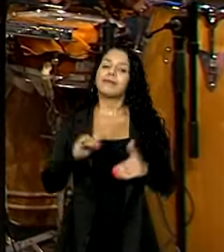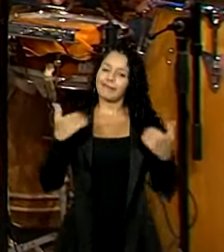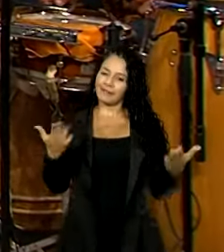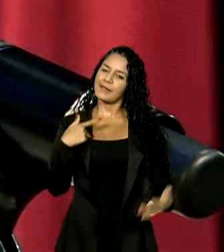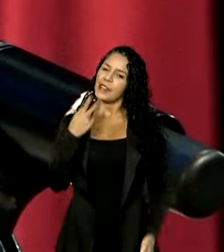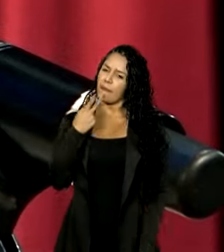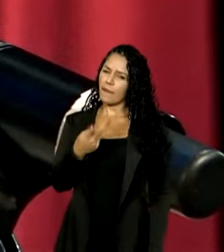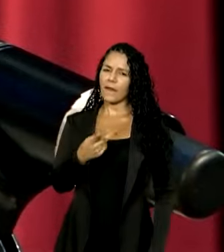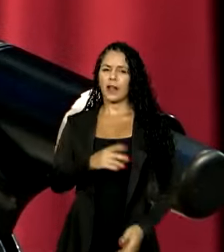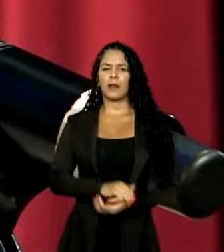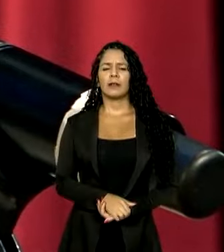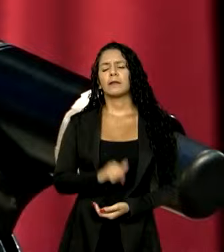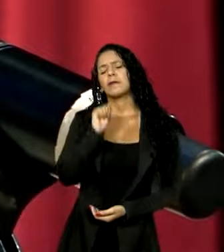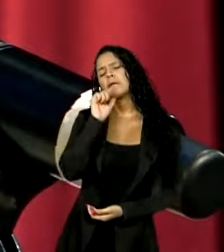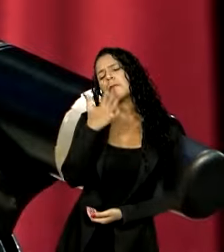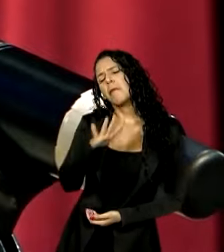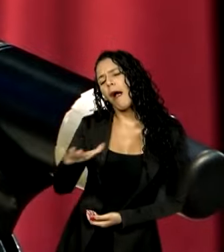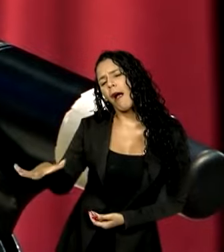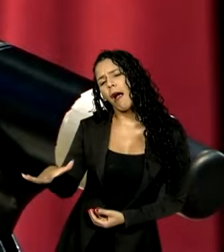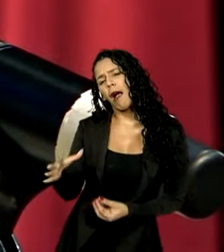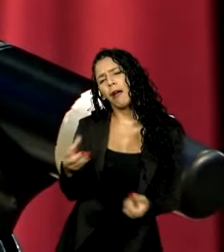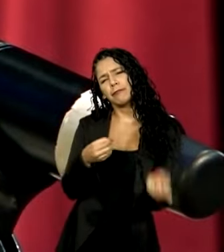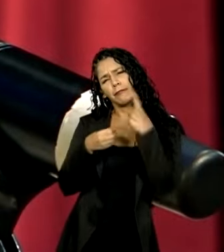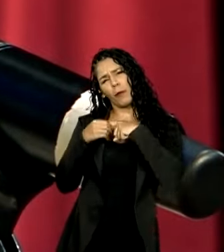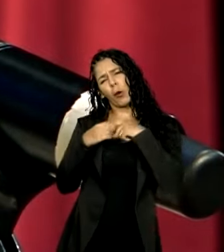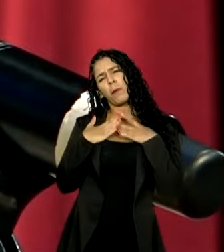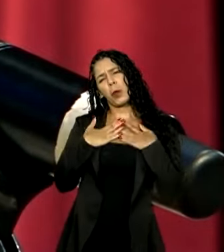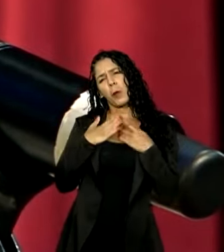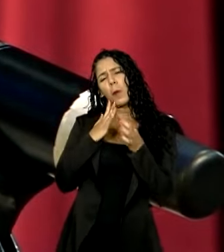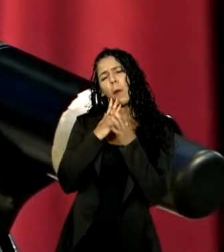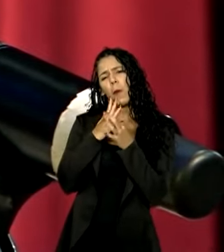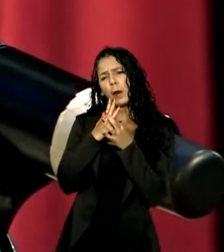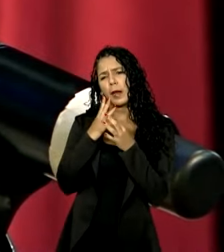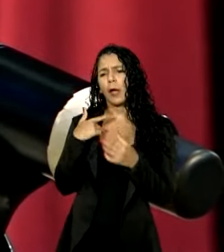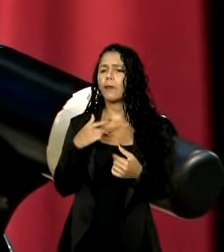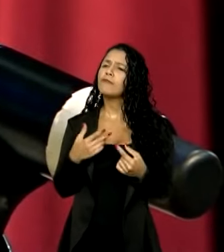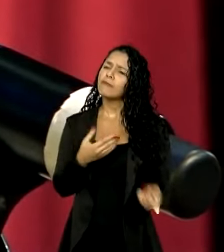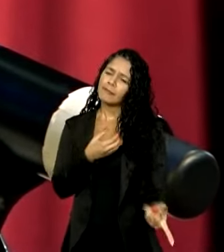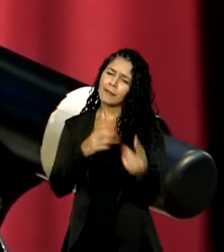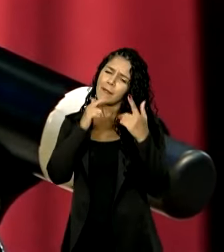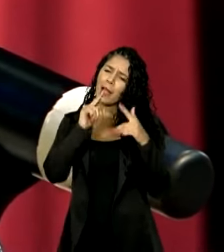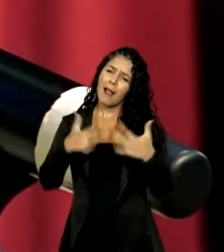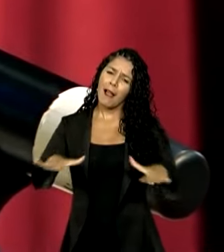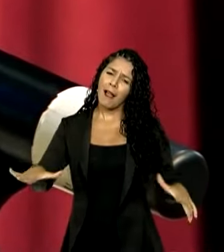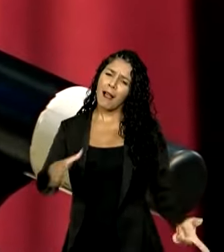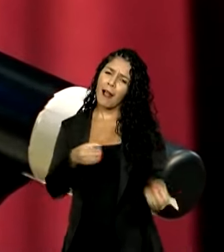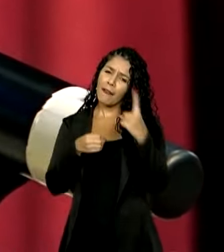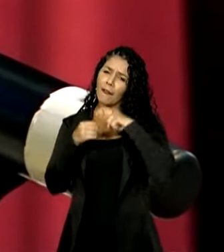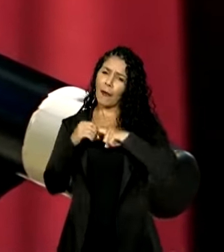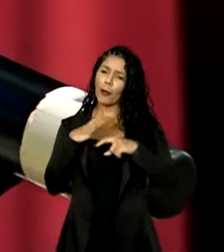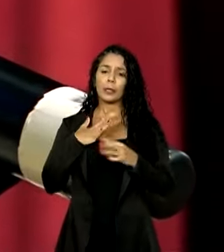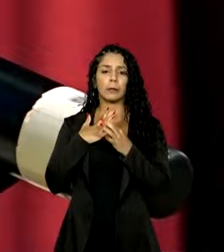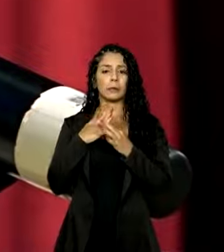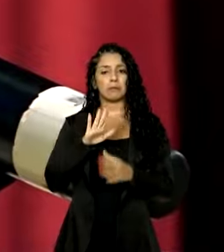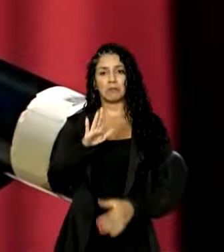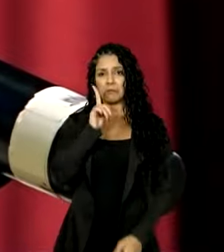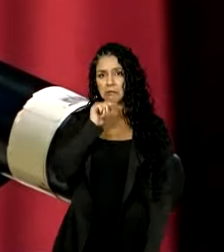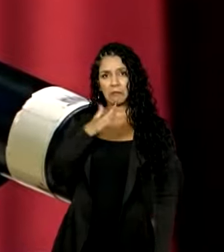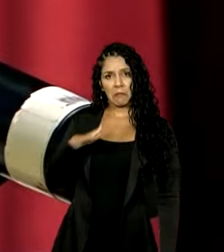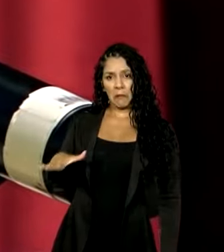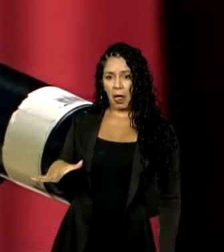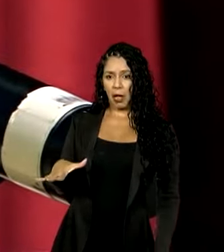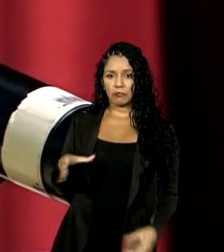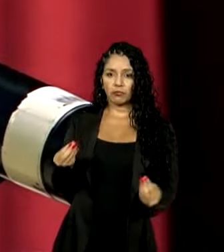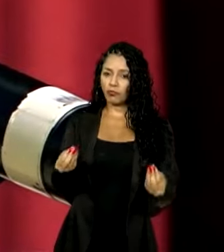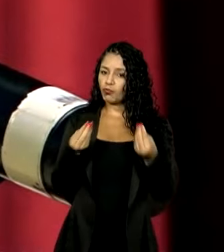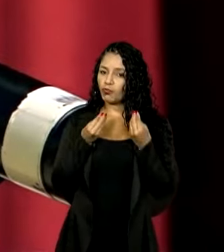ela disse: mar, devolva meu anel, mar, devolva meu anel. Mas o mar não pode